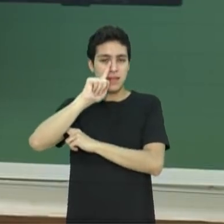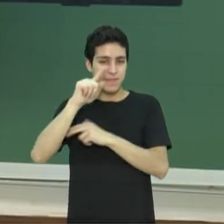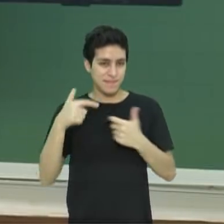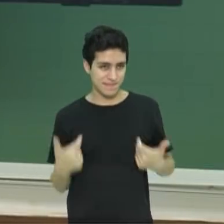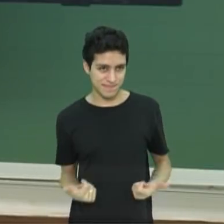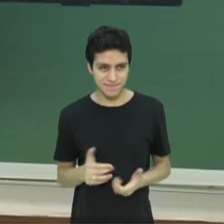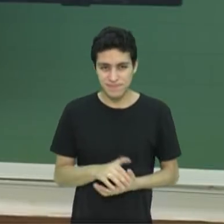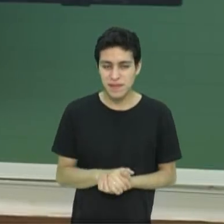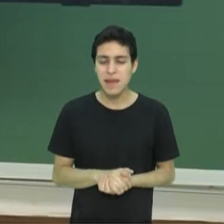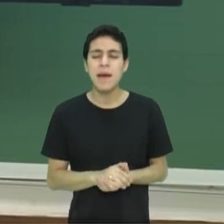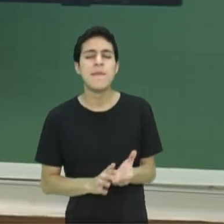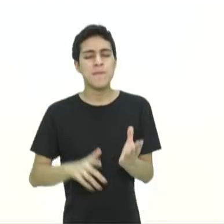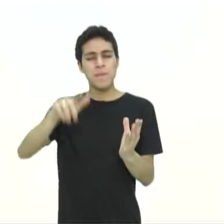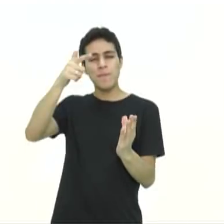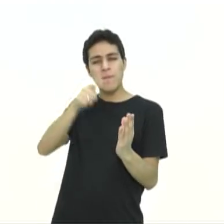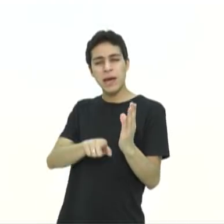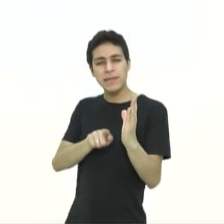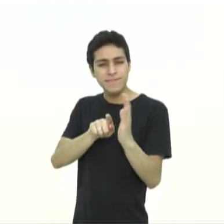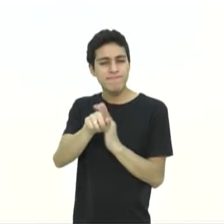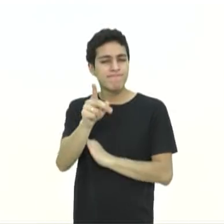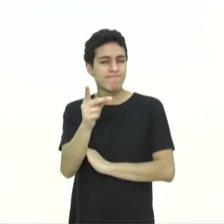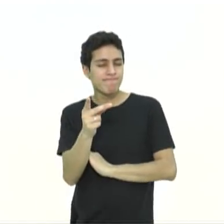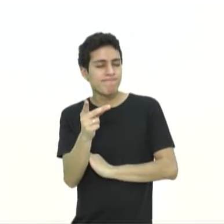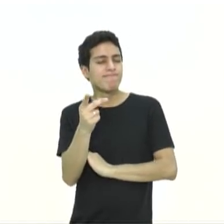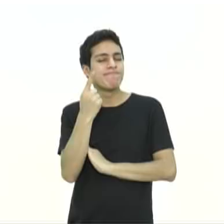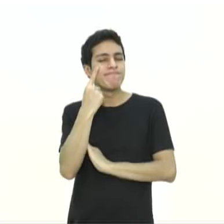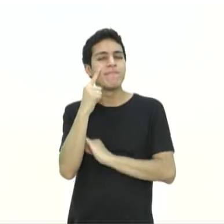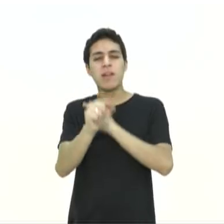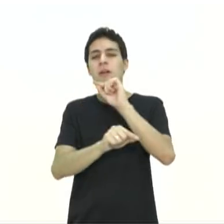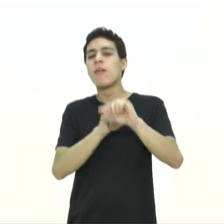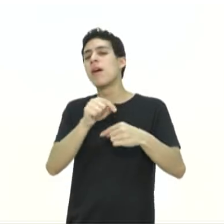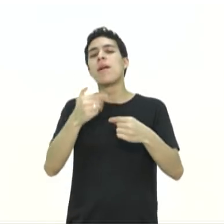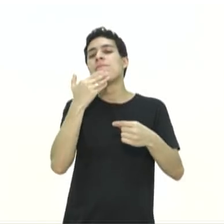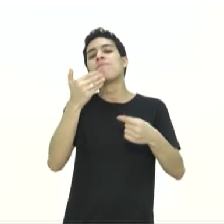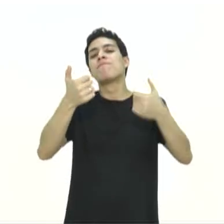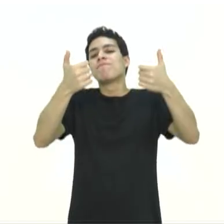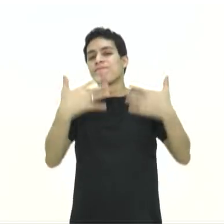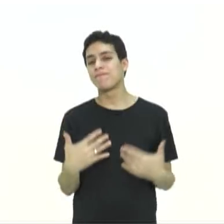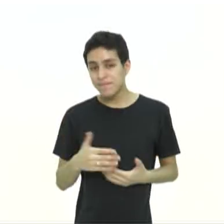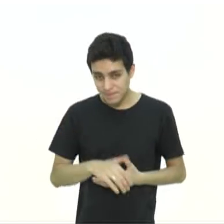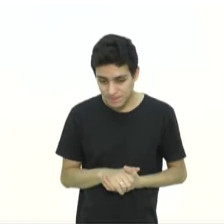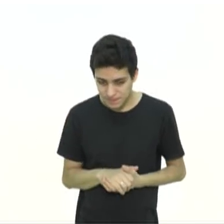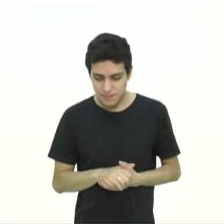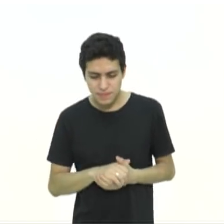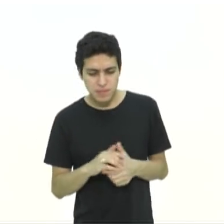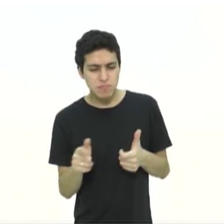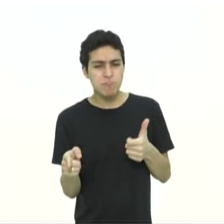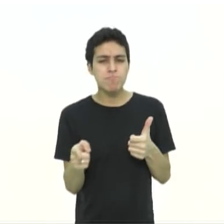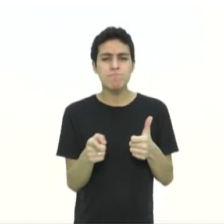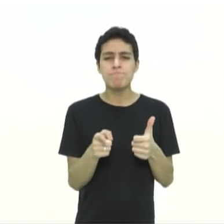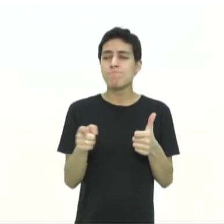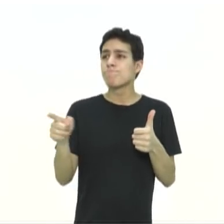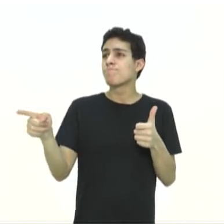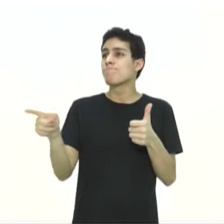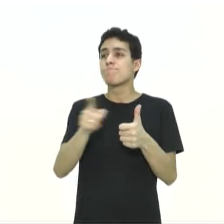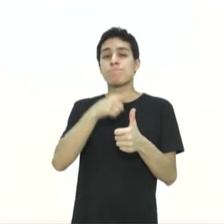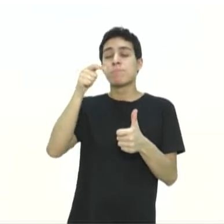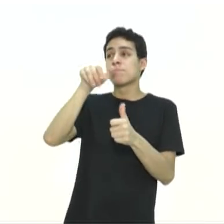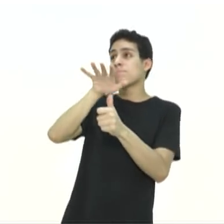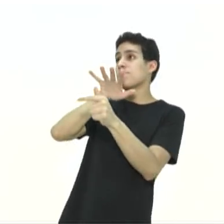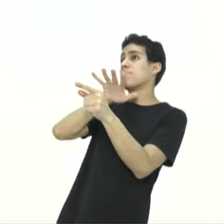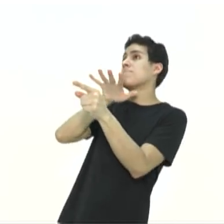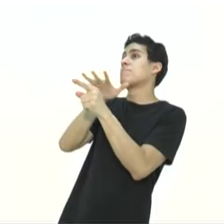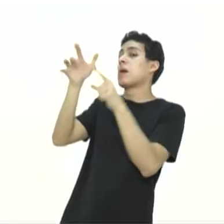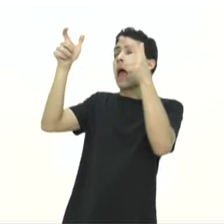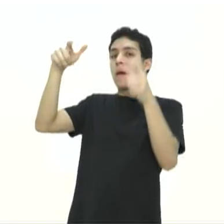setores. Vamos lá, mais um quiz aí rapidinho, vamos ver o que ele pede aqui para nós. Primeiro destino turístico do mundo. Pô, difícil,